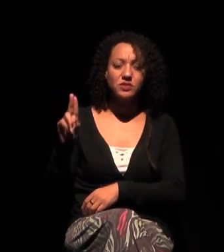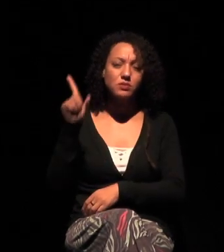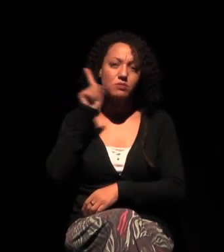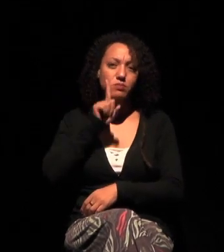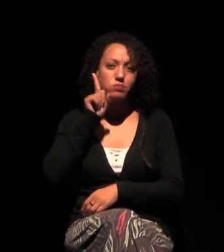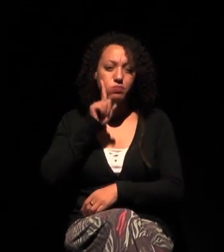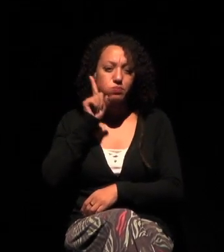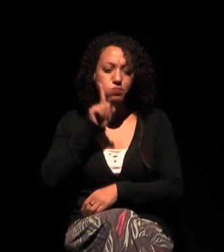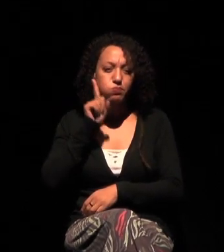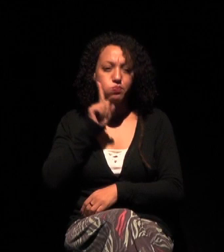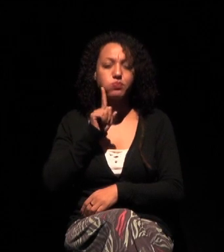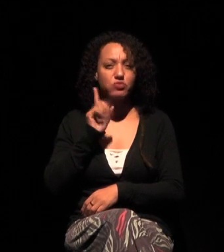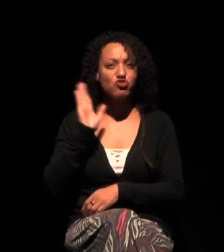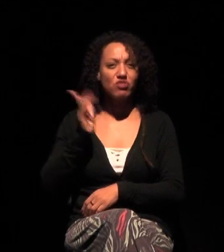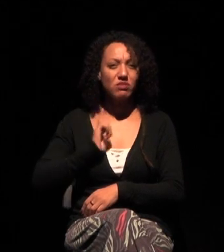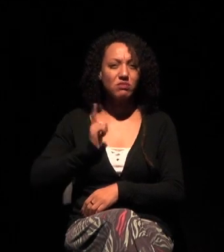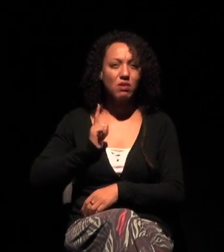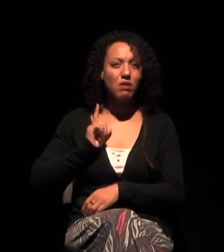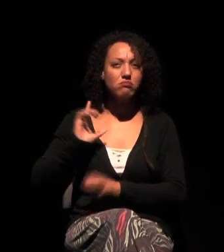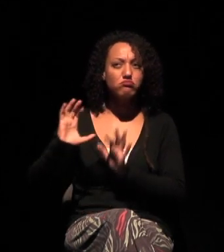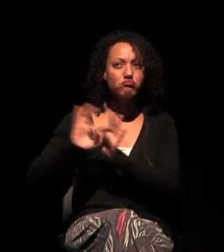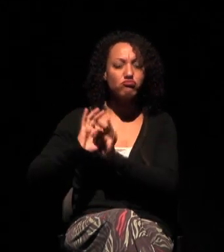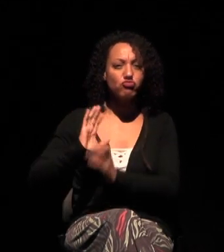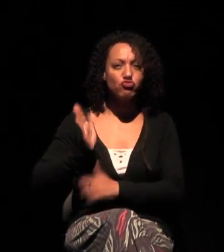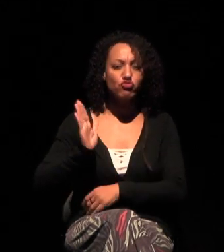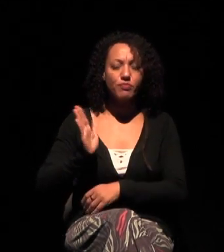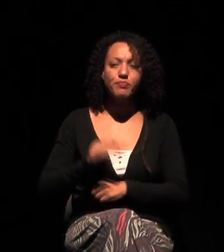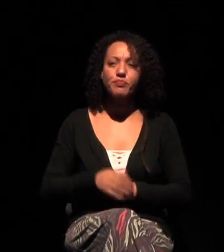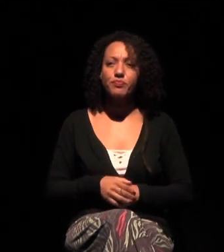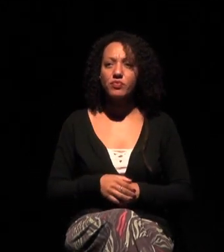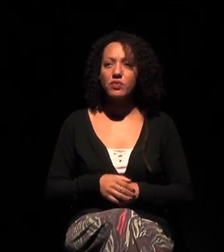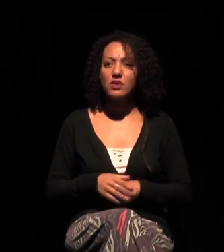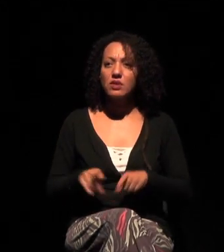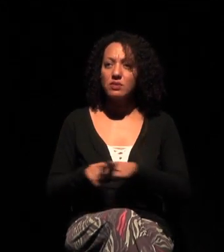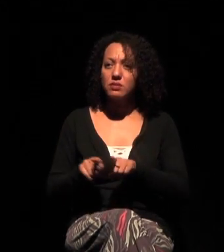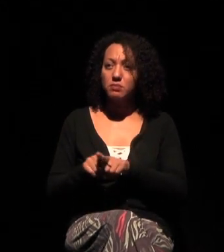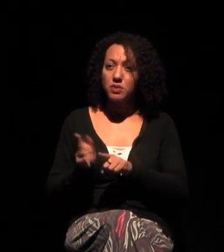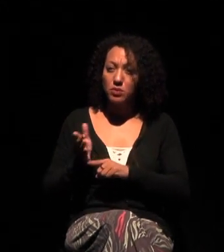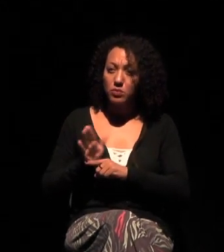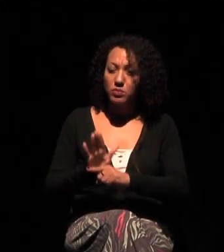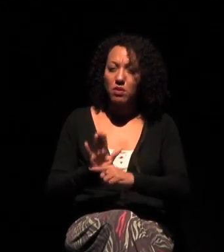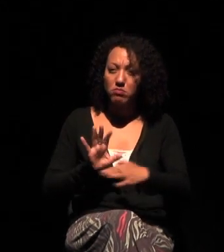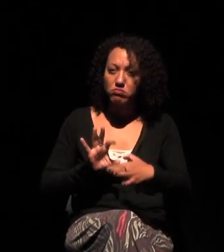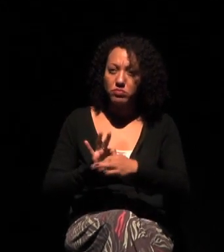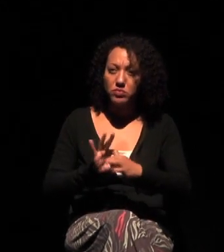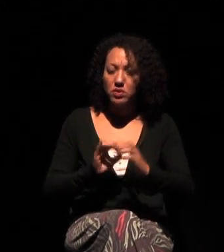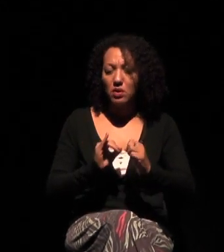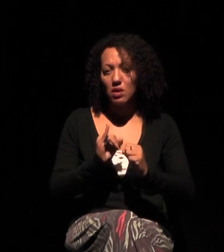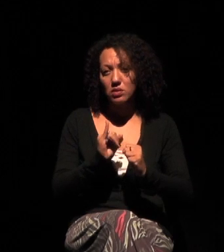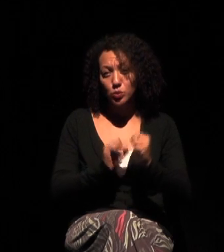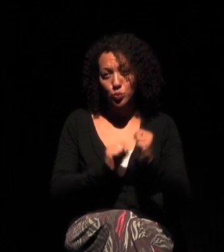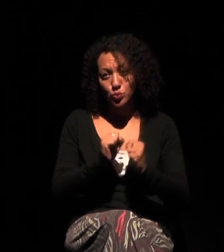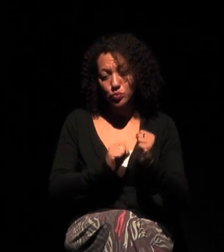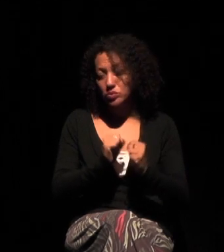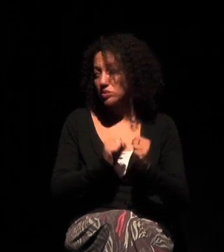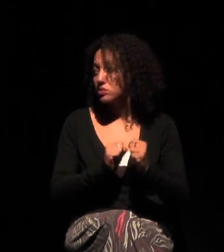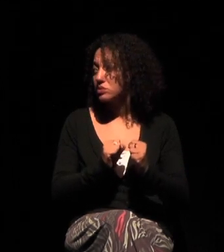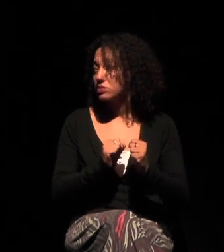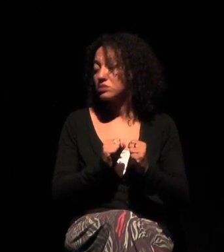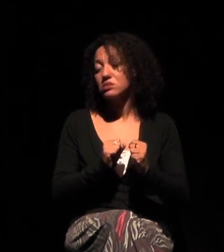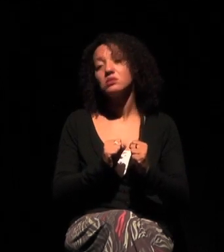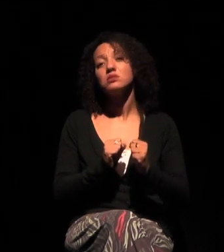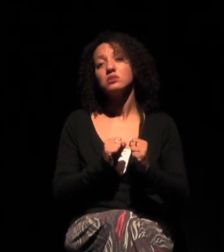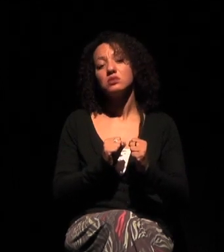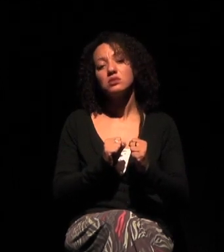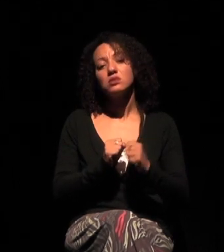protocolo já existentes fazemos aqui uma colaboração estreita com a indústria e esta colaboração é